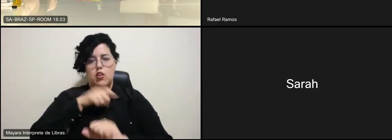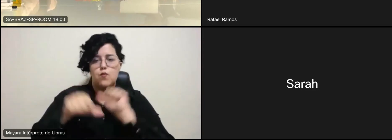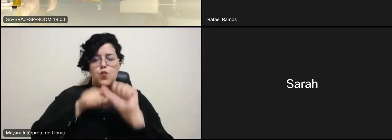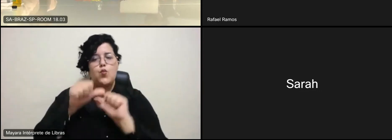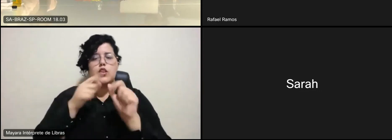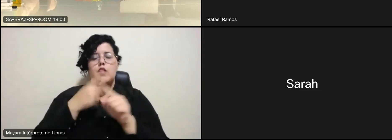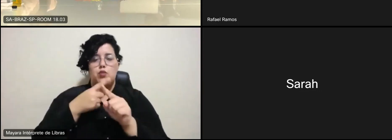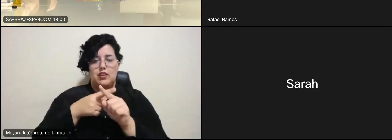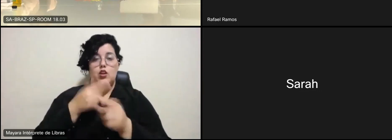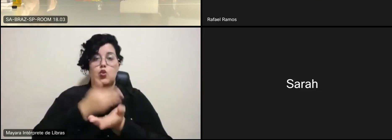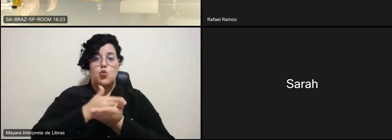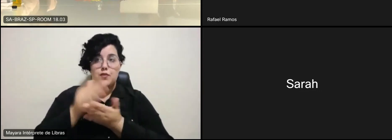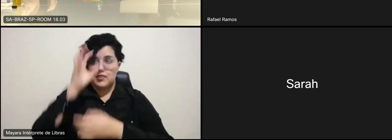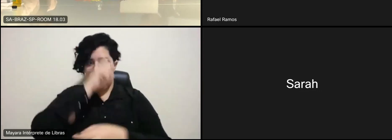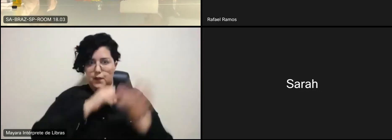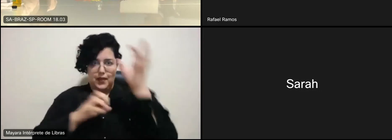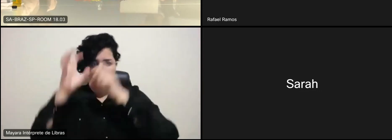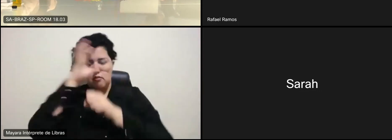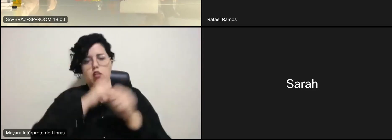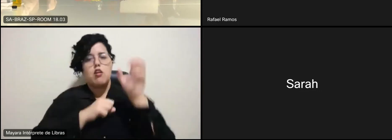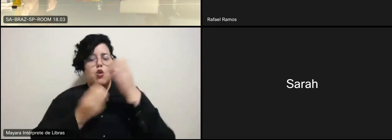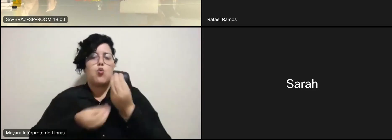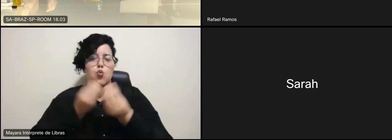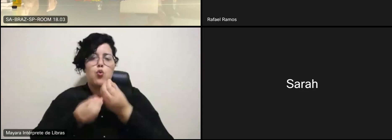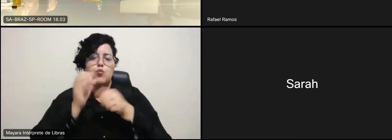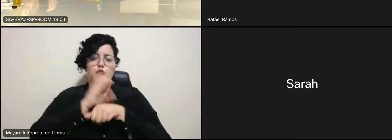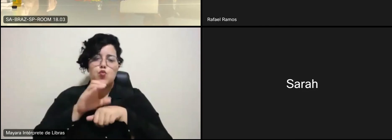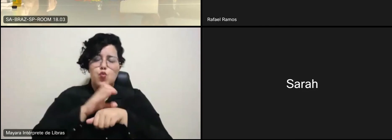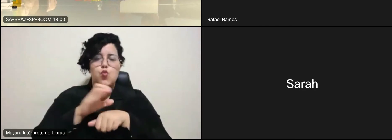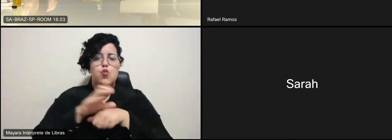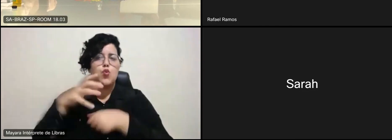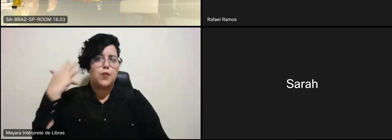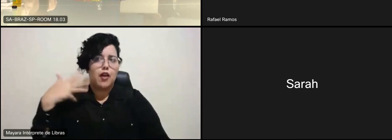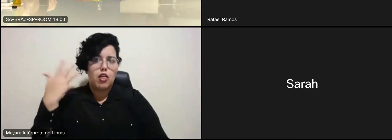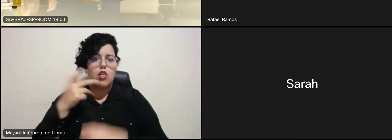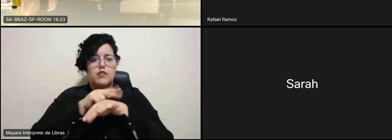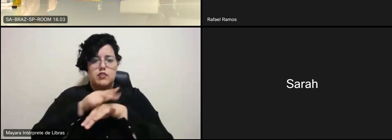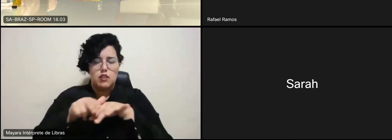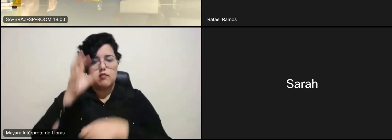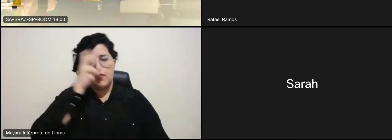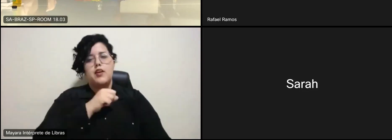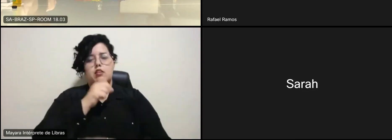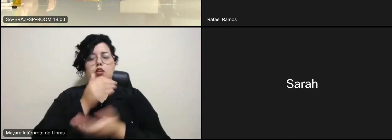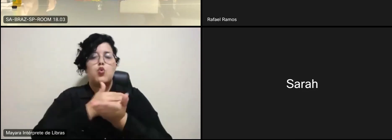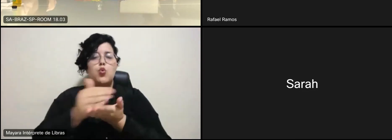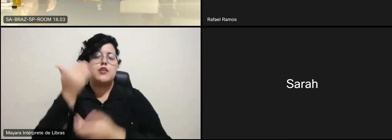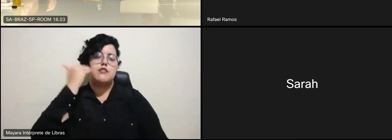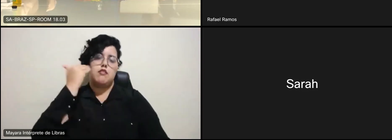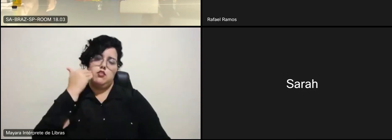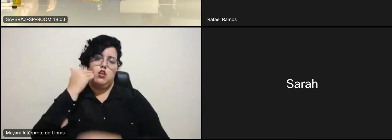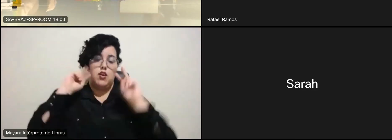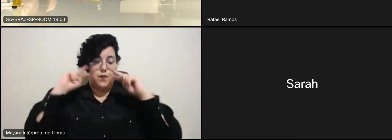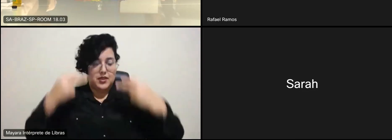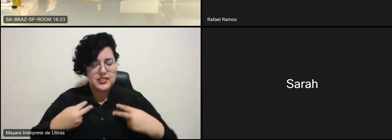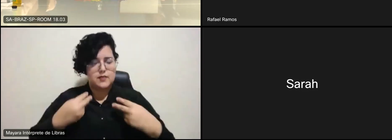eles vão aprendendo, assim, com as palestras que eles têm no curso, a gente tem falam sobre diversidade também no curso, eles começam a se enxergarem